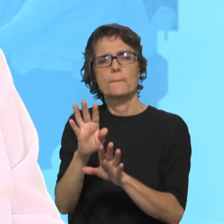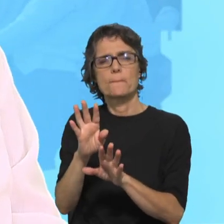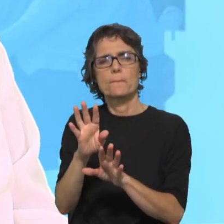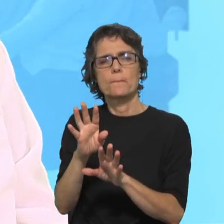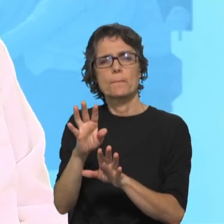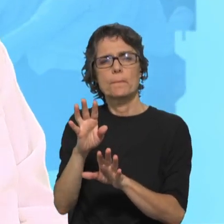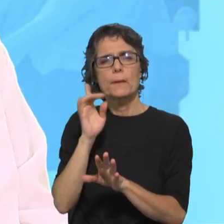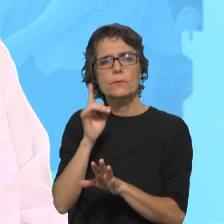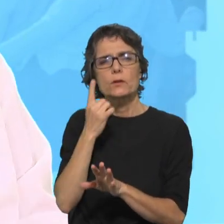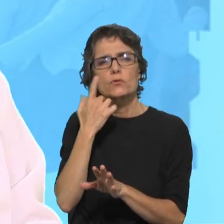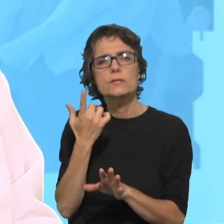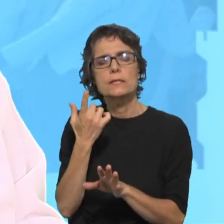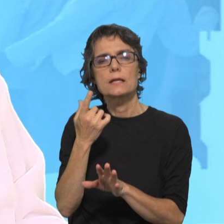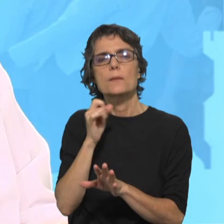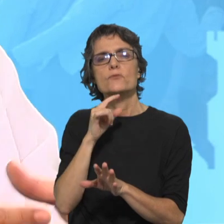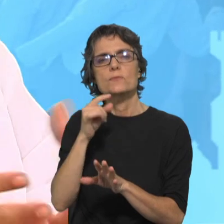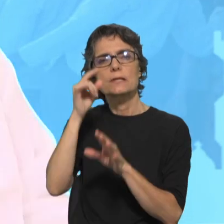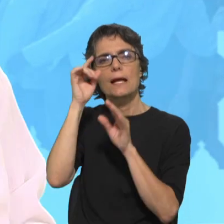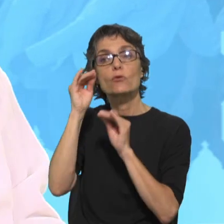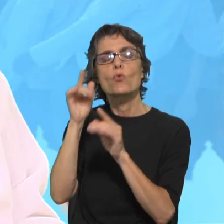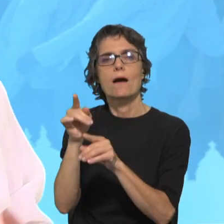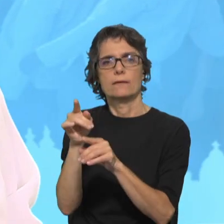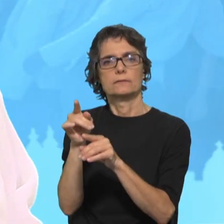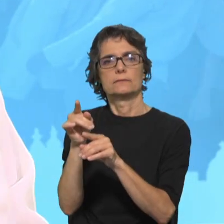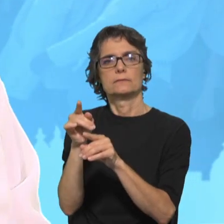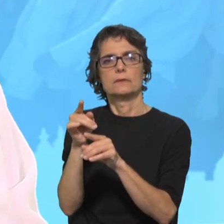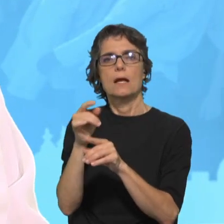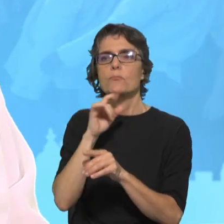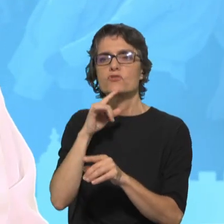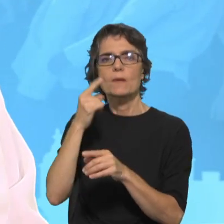permite a educação e a possibilidade de viajar,